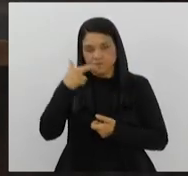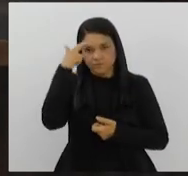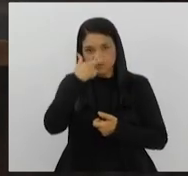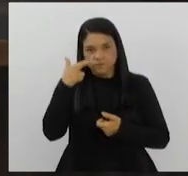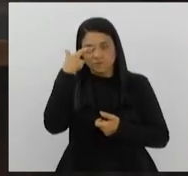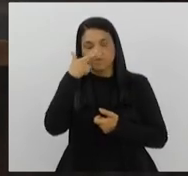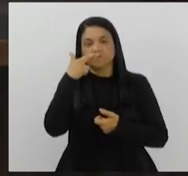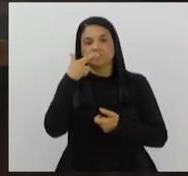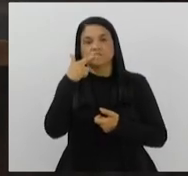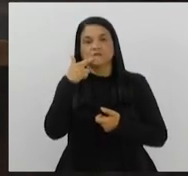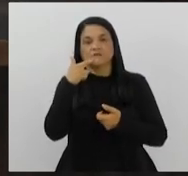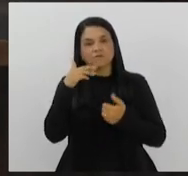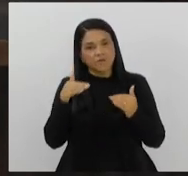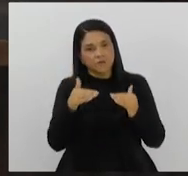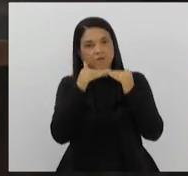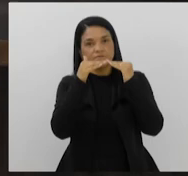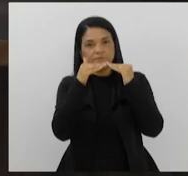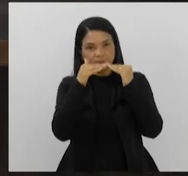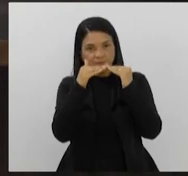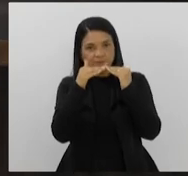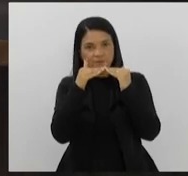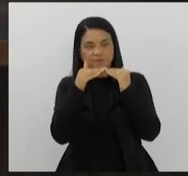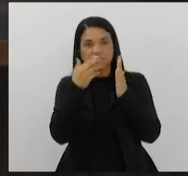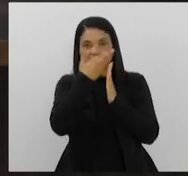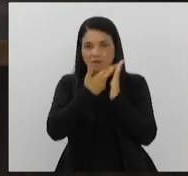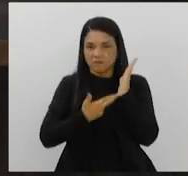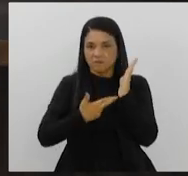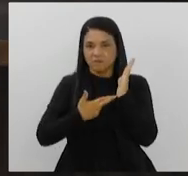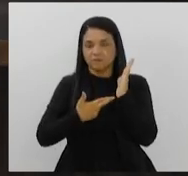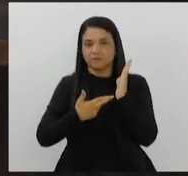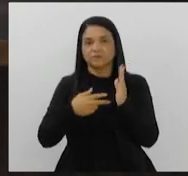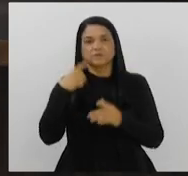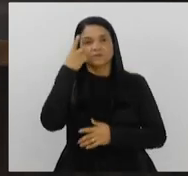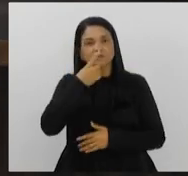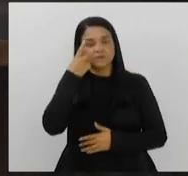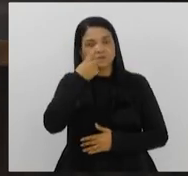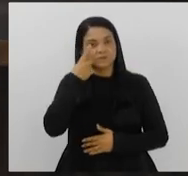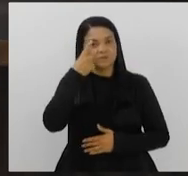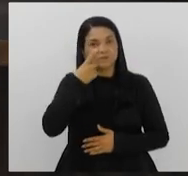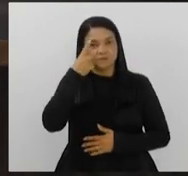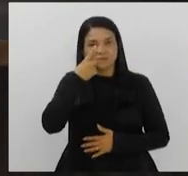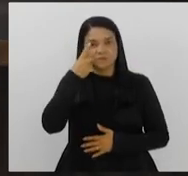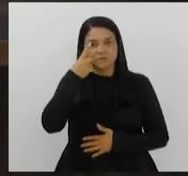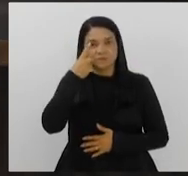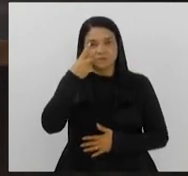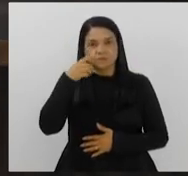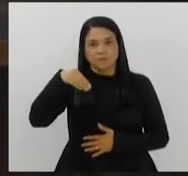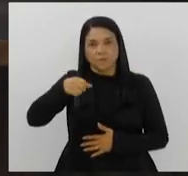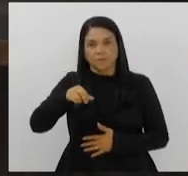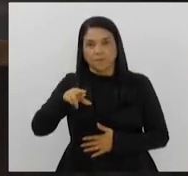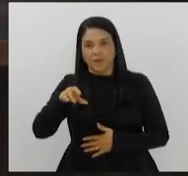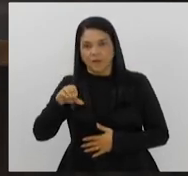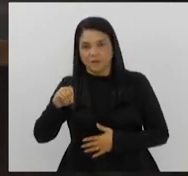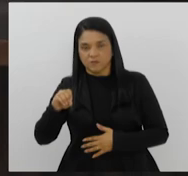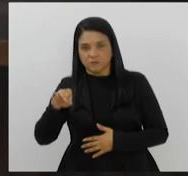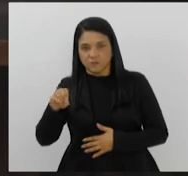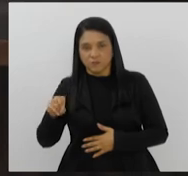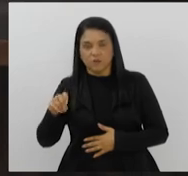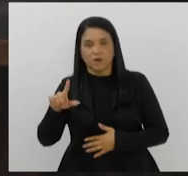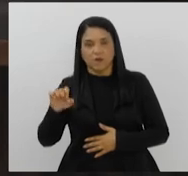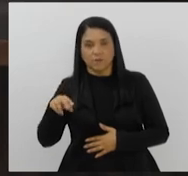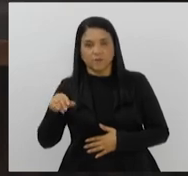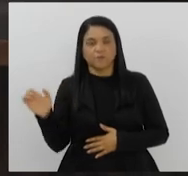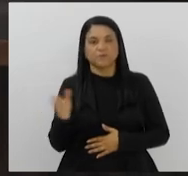financeira e controle favorável. Relatores, deputados Max Lemo, Jorge Felipe